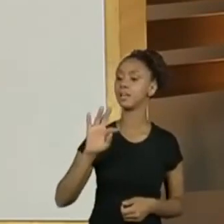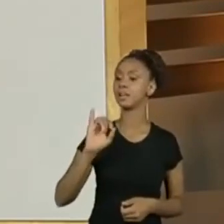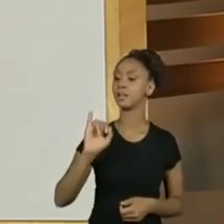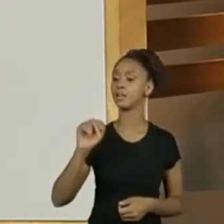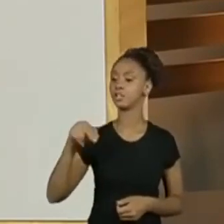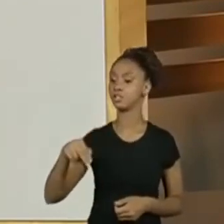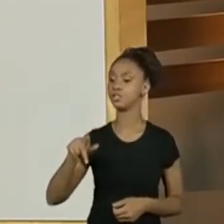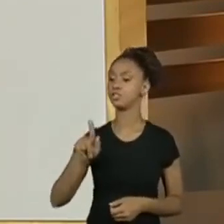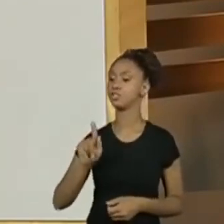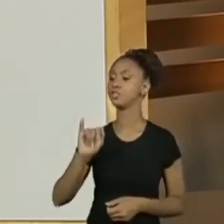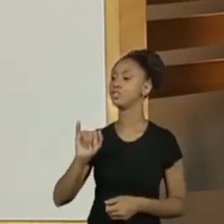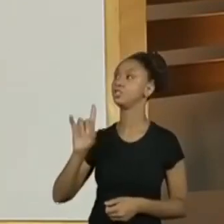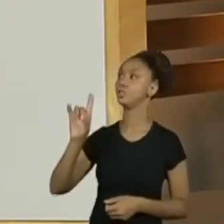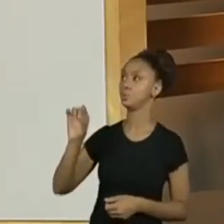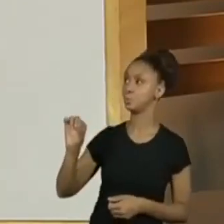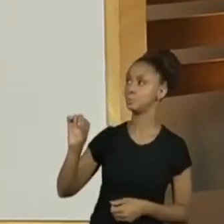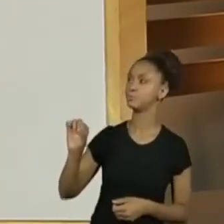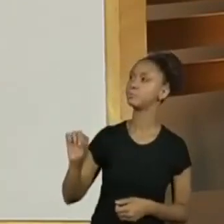Atingido.